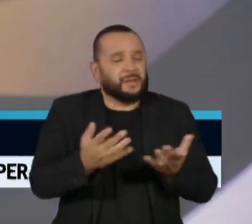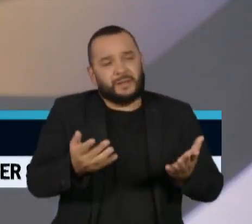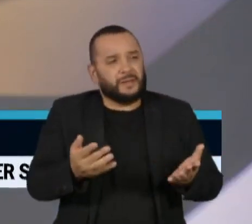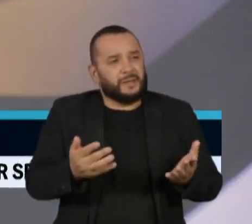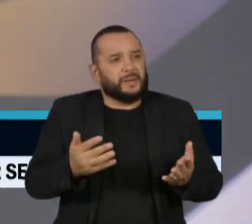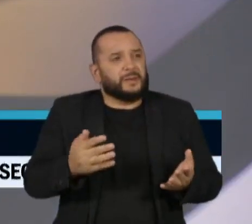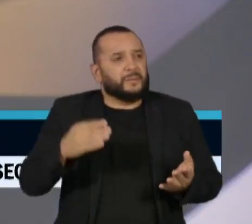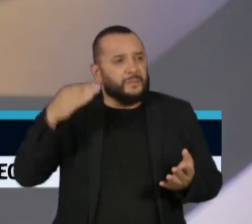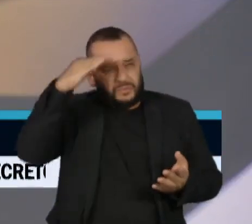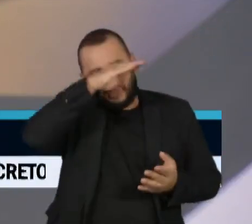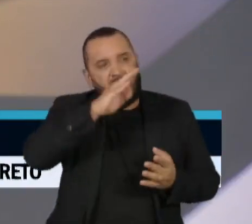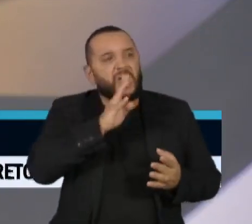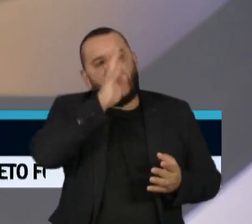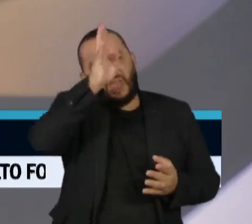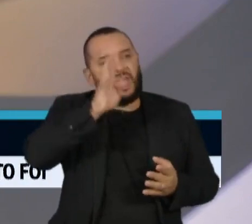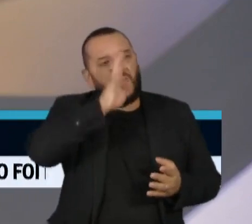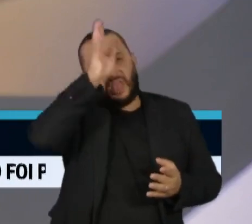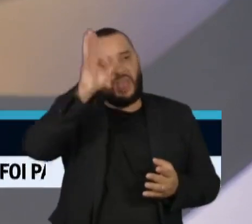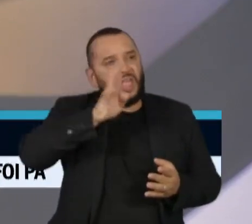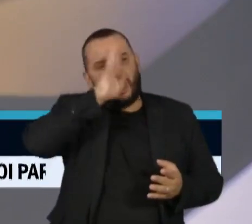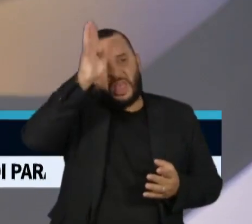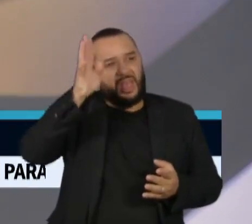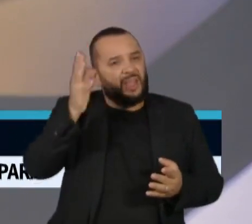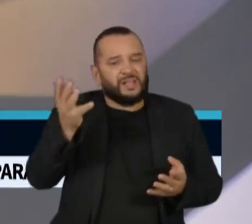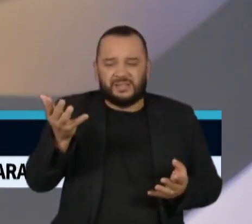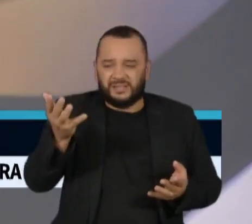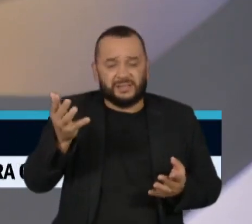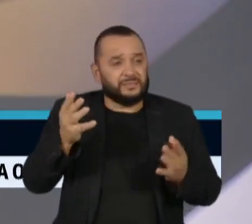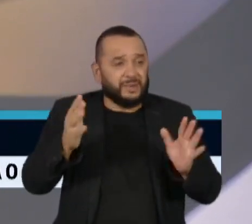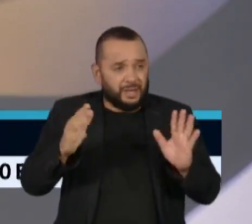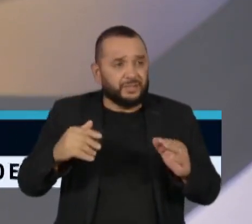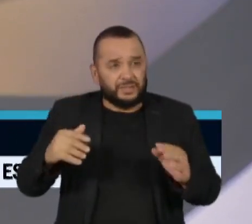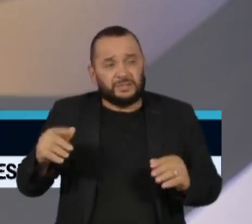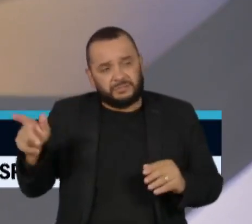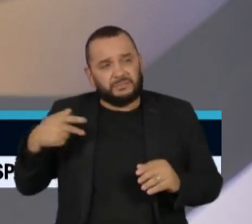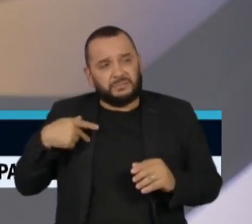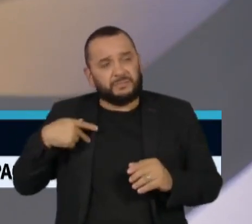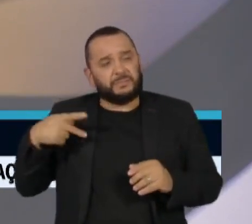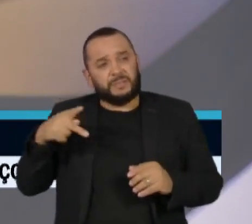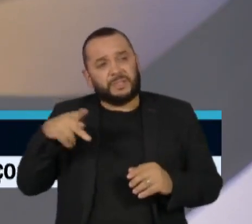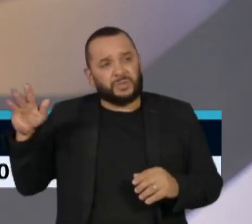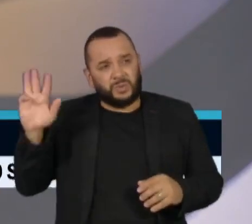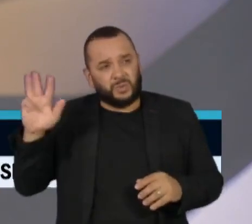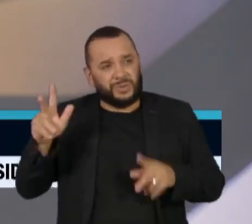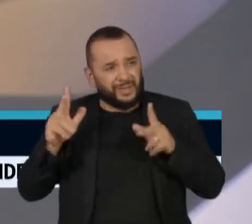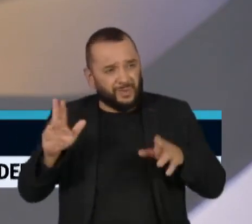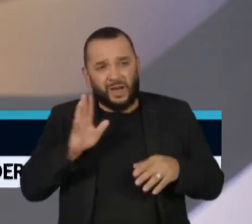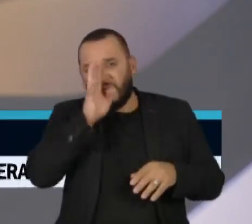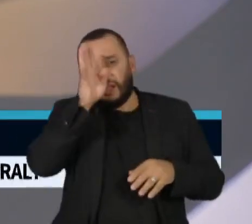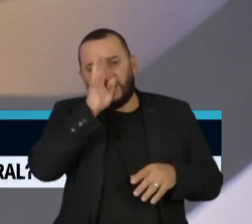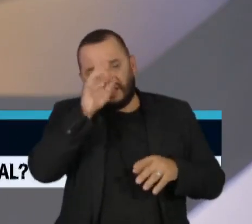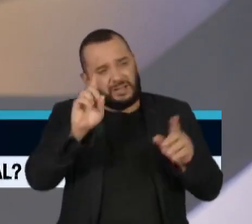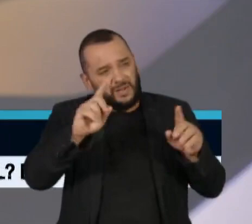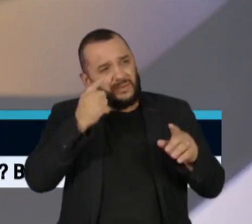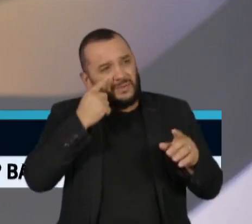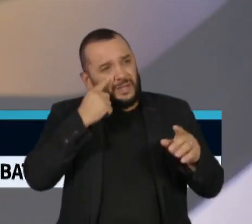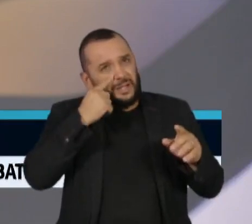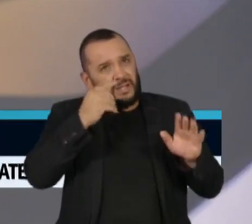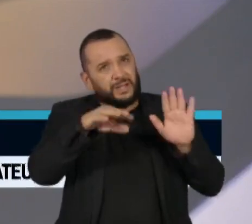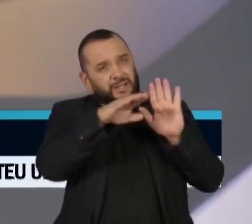que o governo que entra não devo repetir o mesmo erro tem que olhar criteriosamente